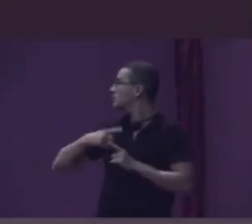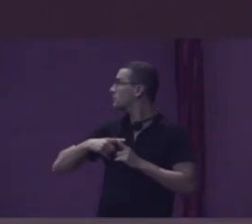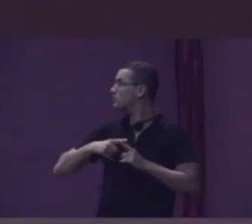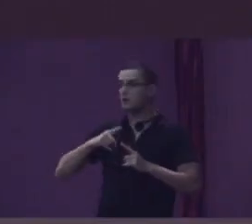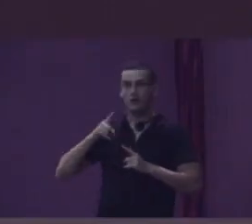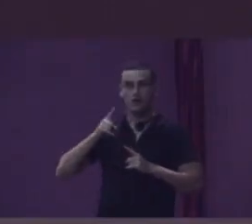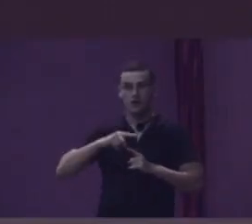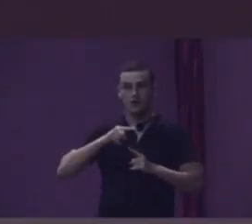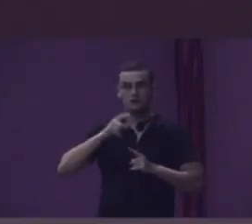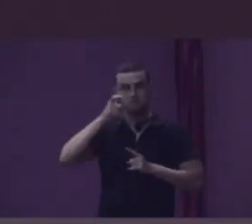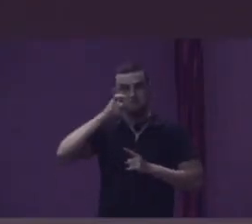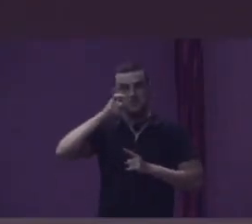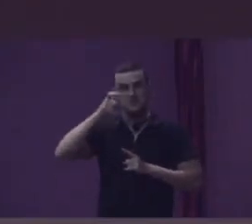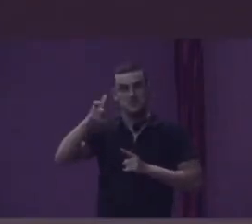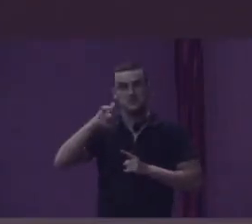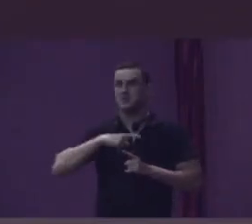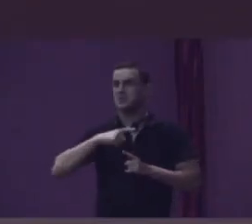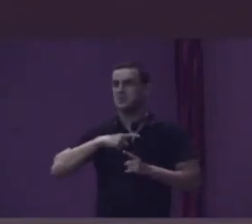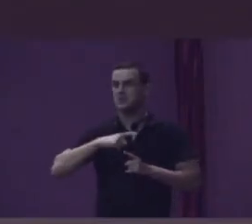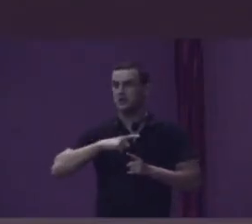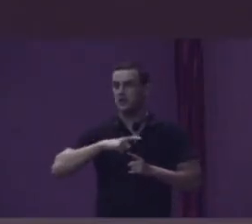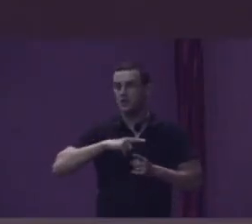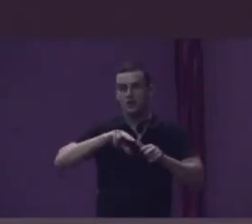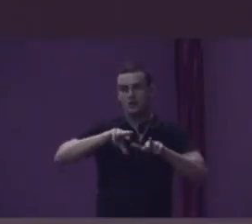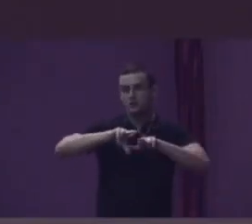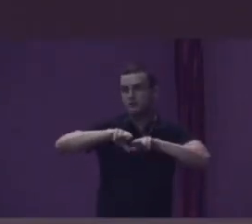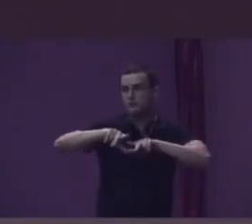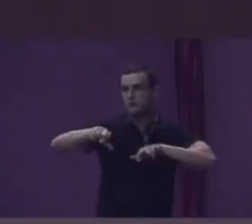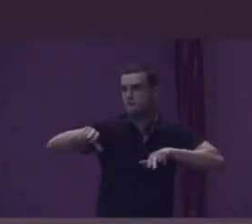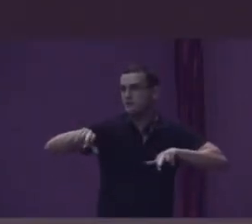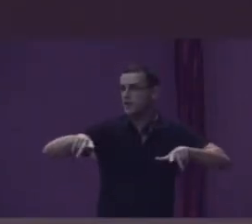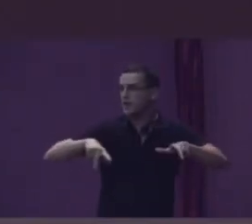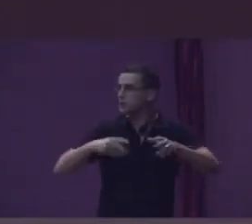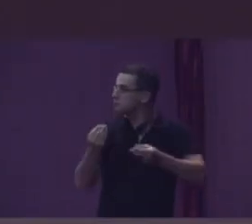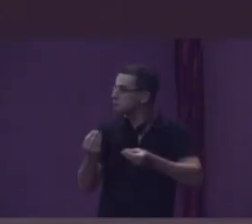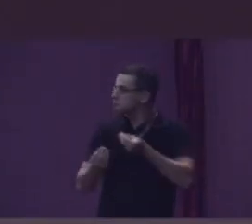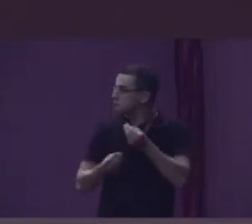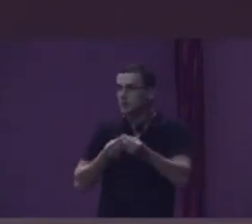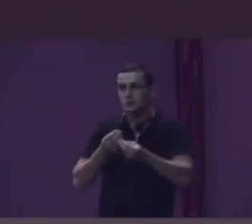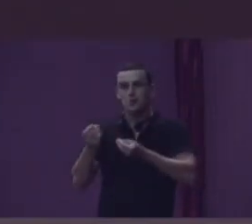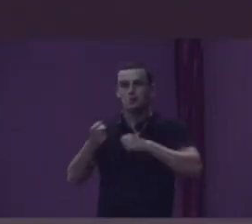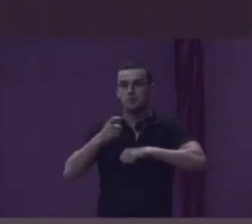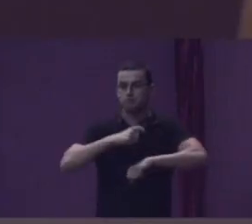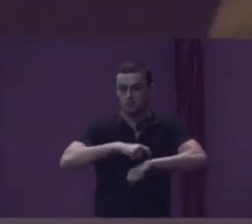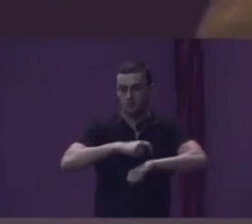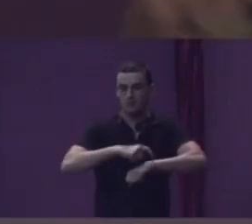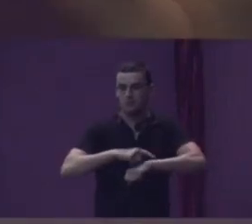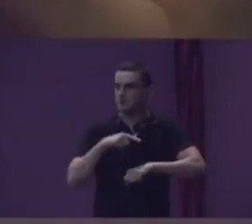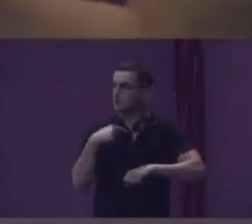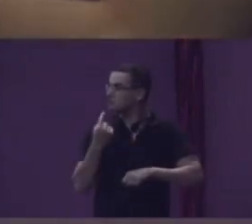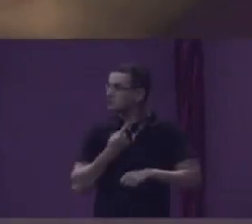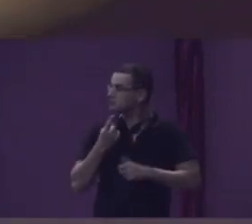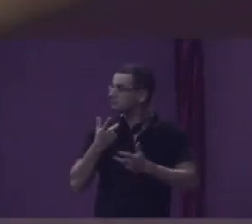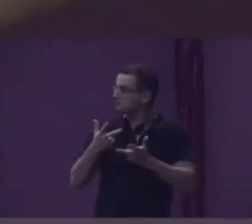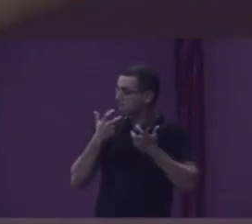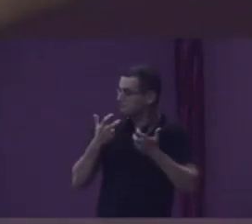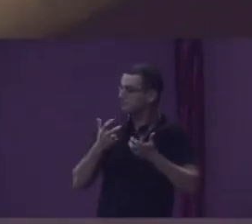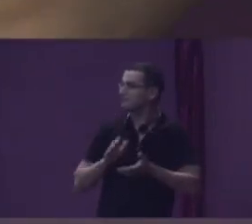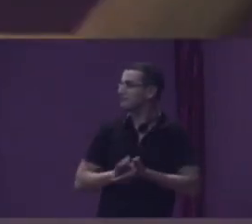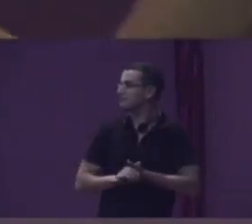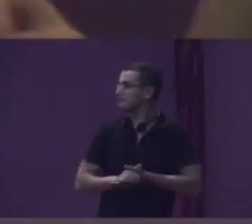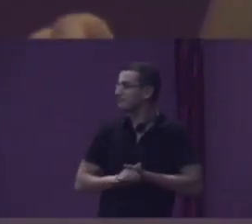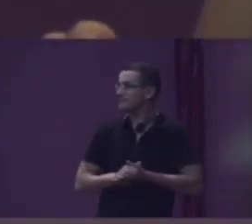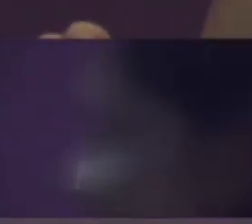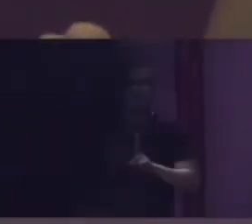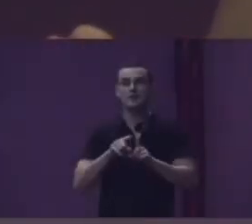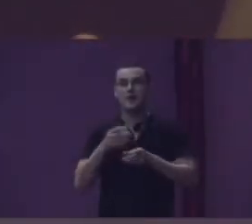interessante essa variabilidade de condições e de situações. Desculpe-me o português também. Pode